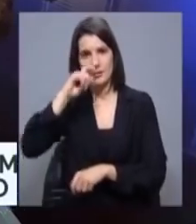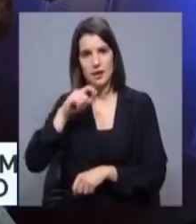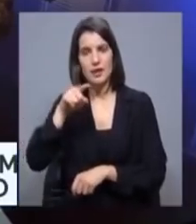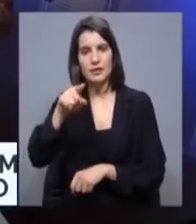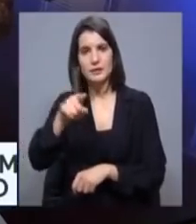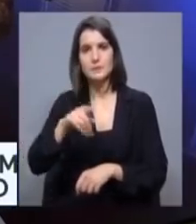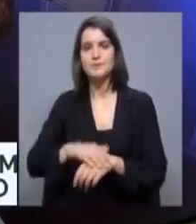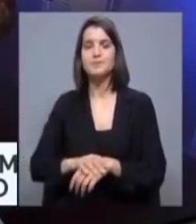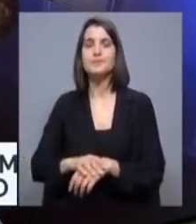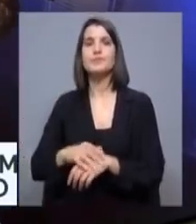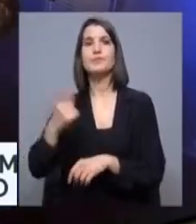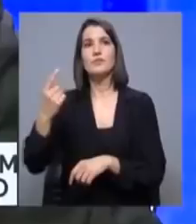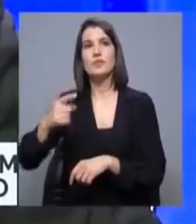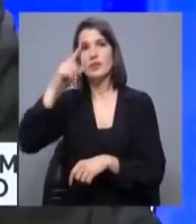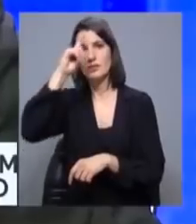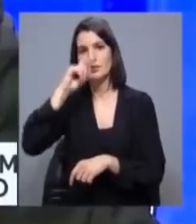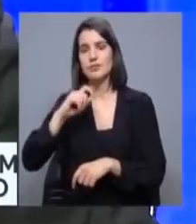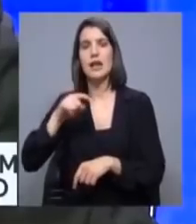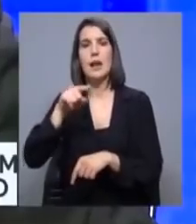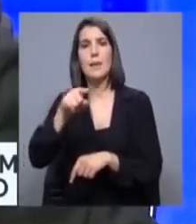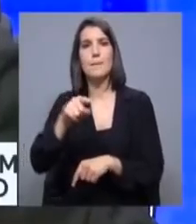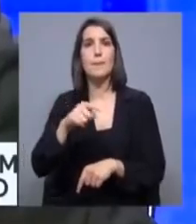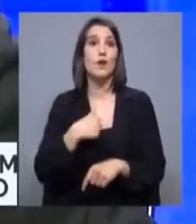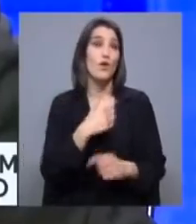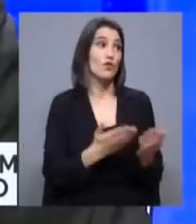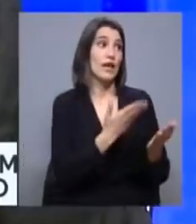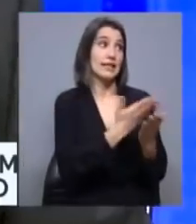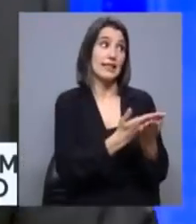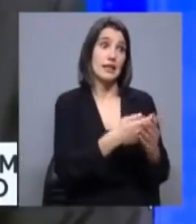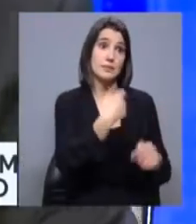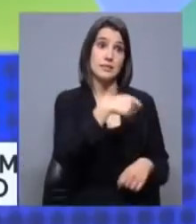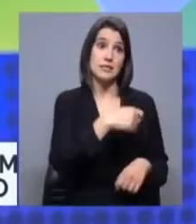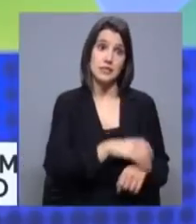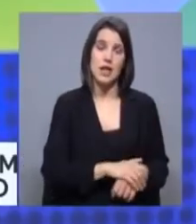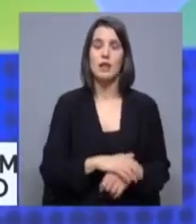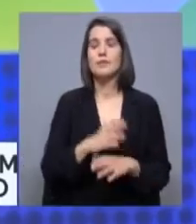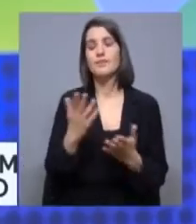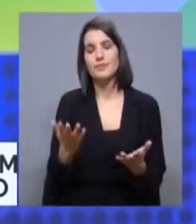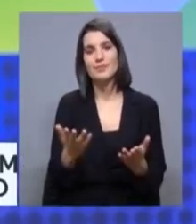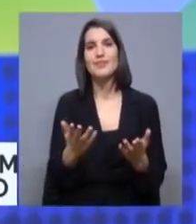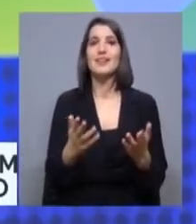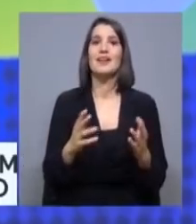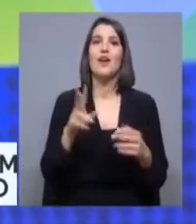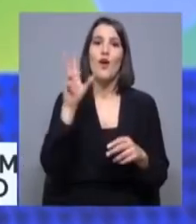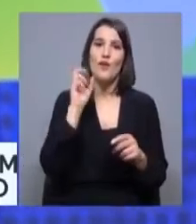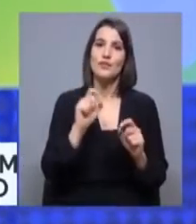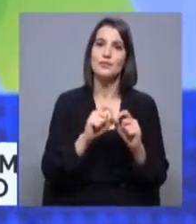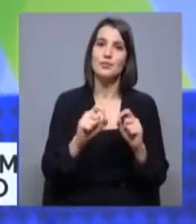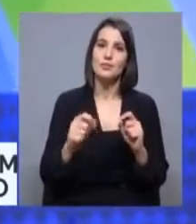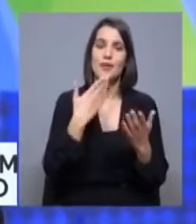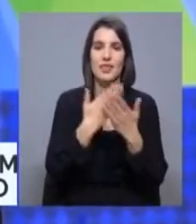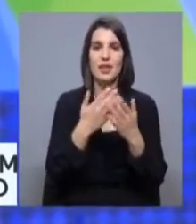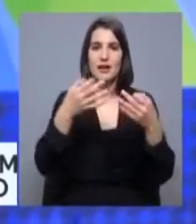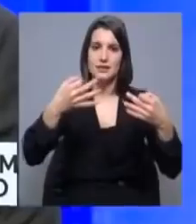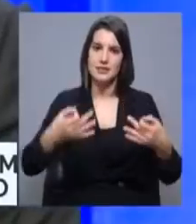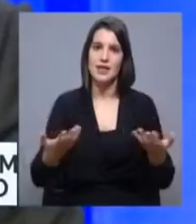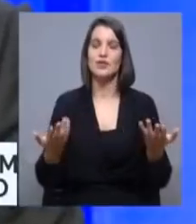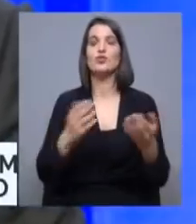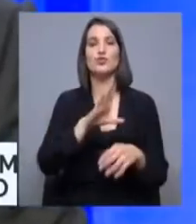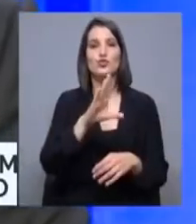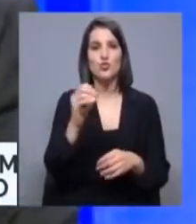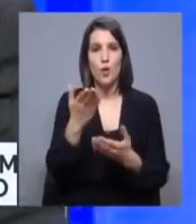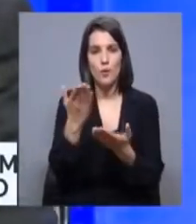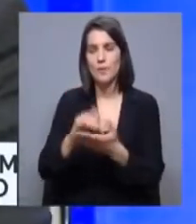não é pra ver Instagram eu fui carinhosamente ao desta ao ver deixa eu ver porque é para conseguirmos estabelecer alguma ordem João